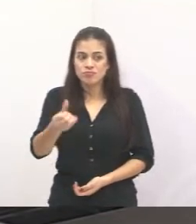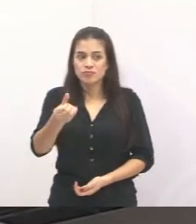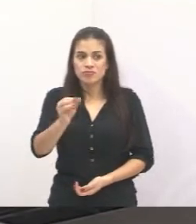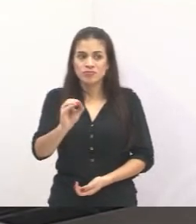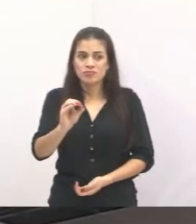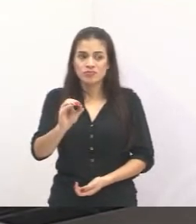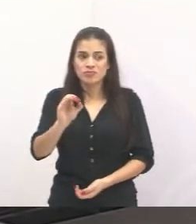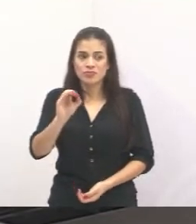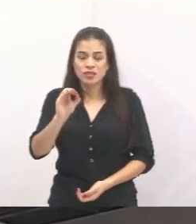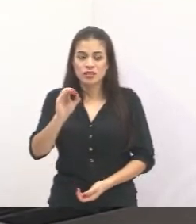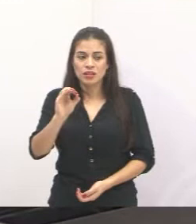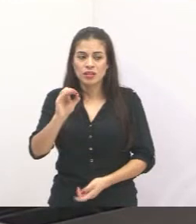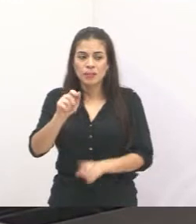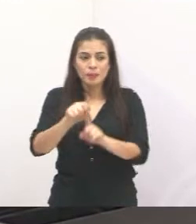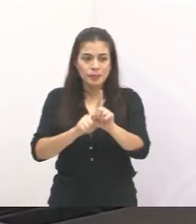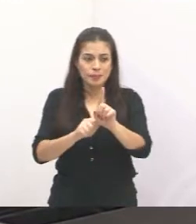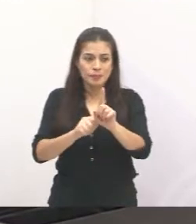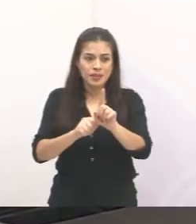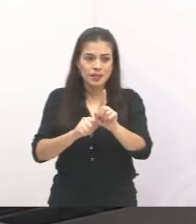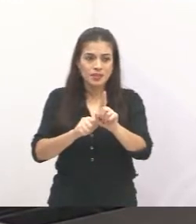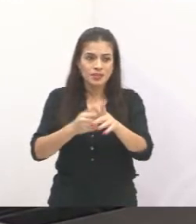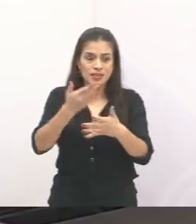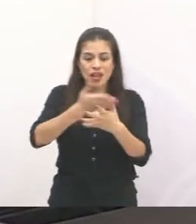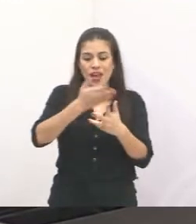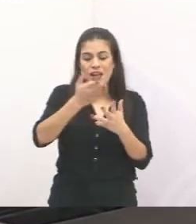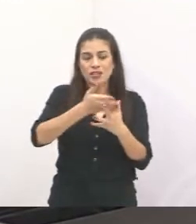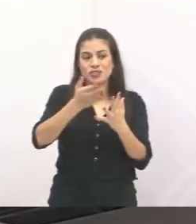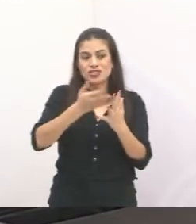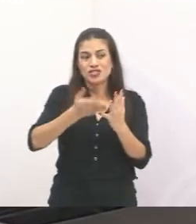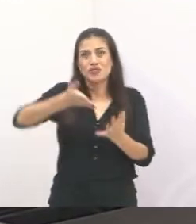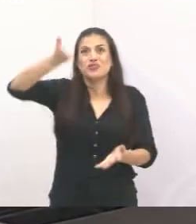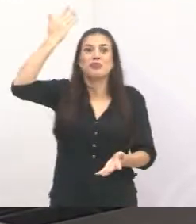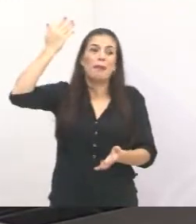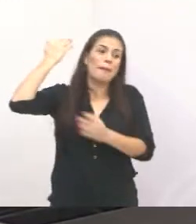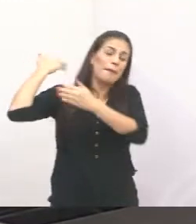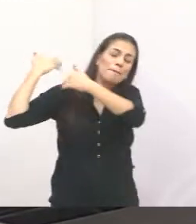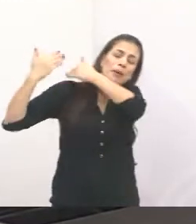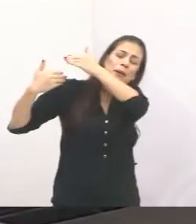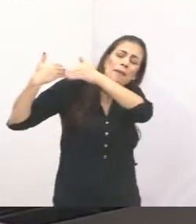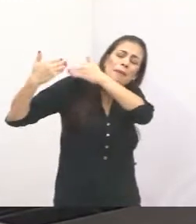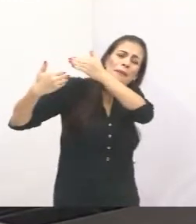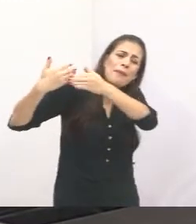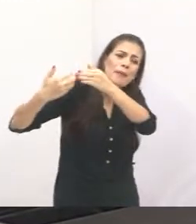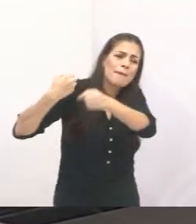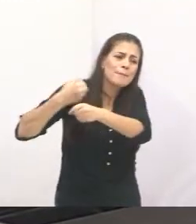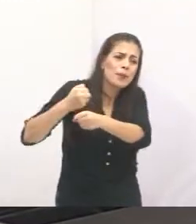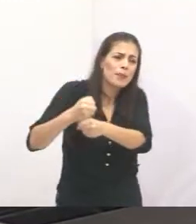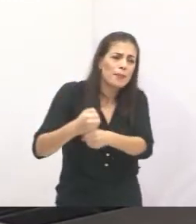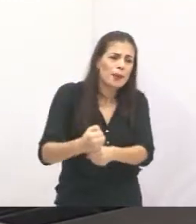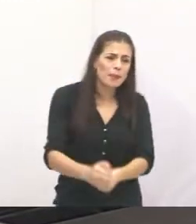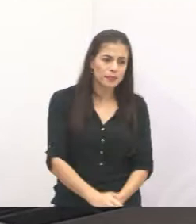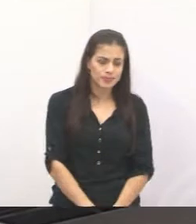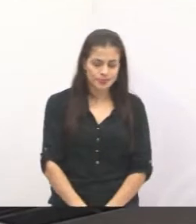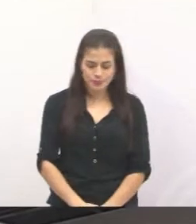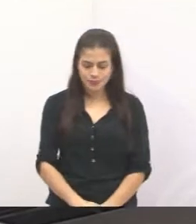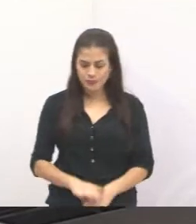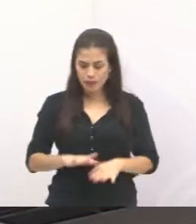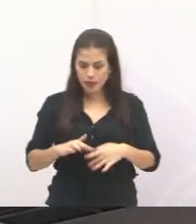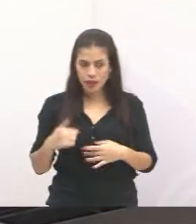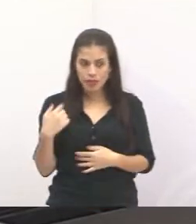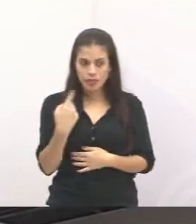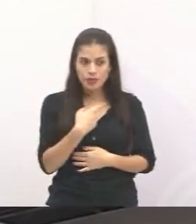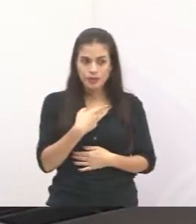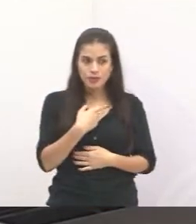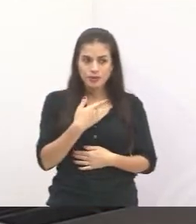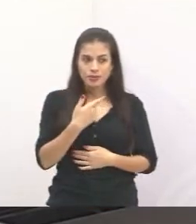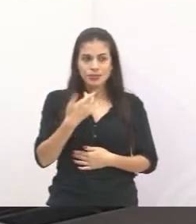meses somente, essa dívida lá do passado, que é gigante, e nós não teríamos todo esse dinheiro para fazer